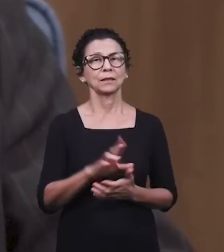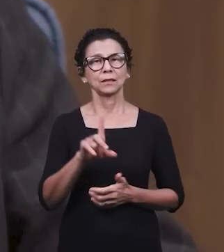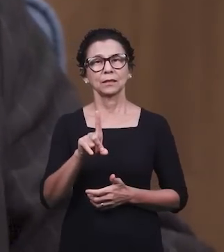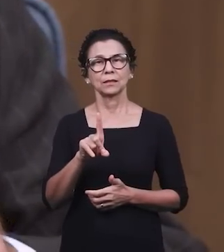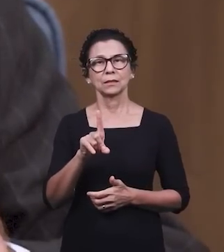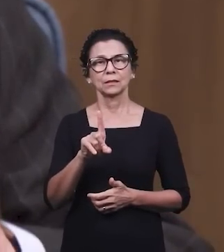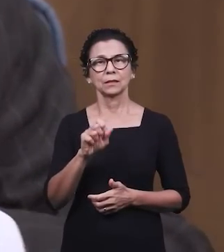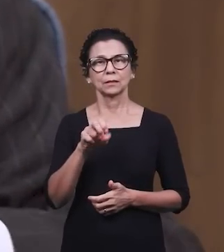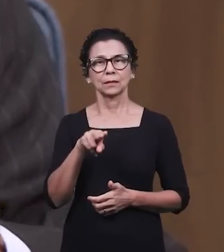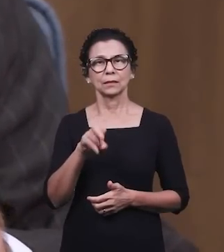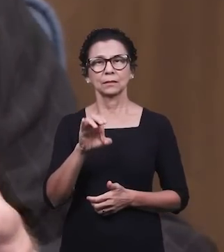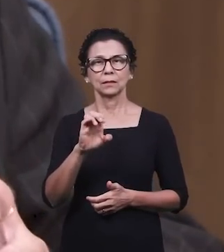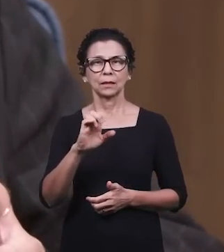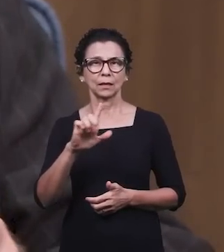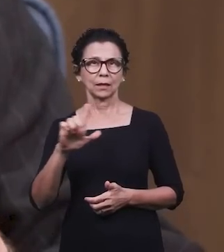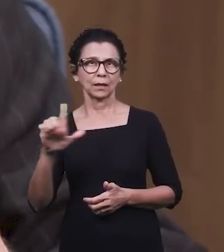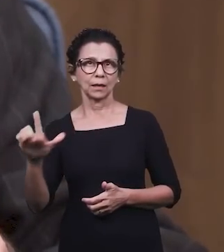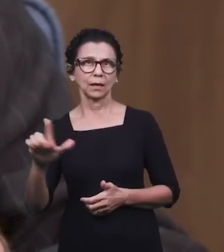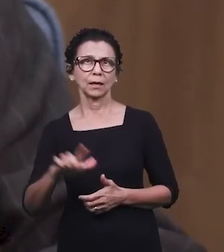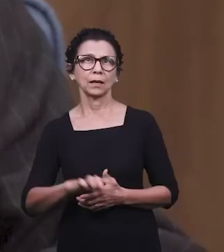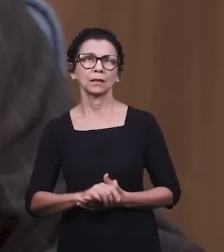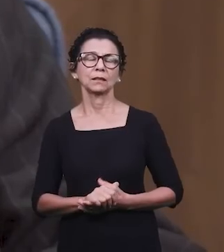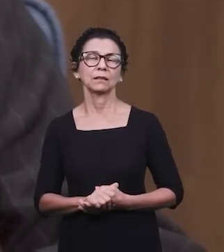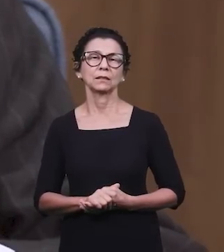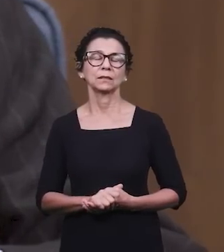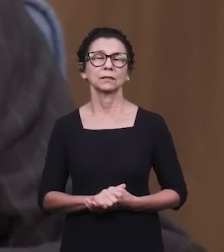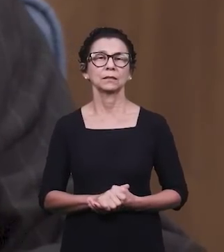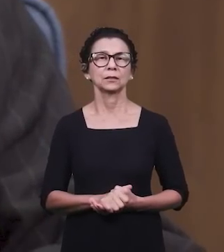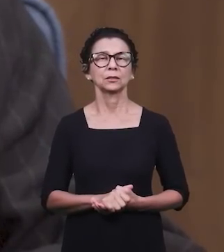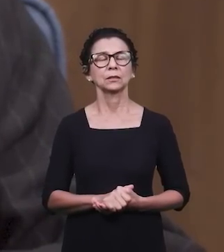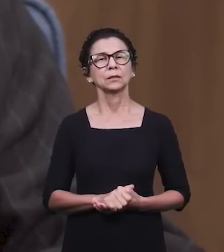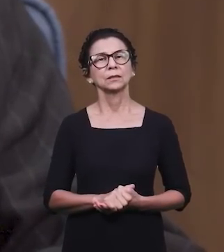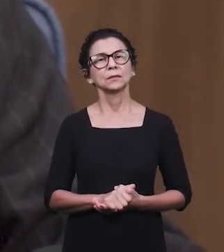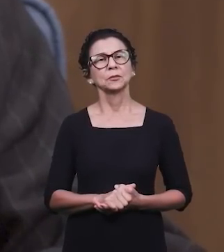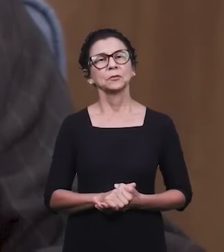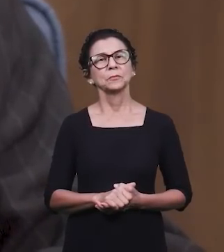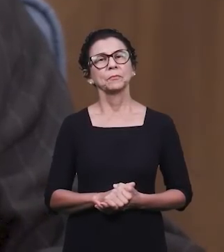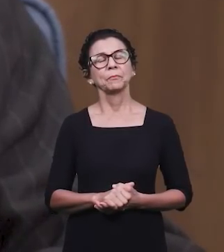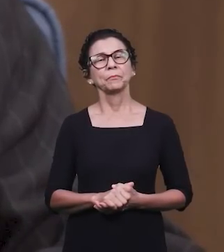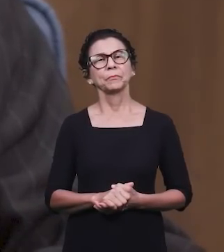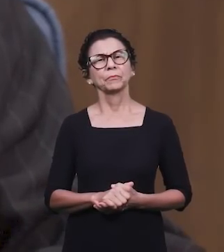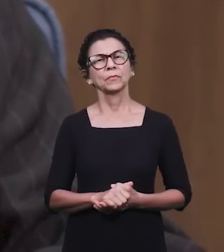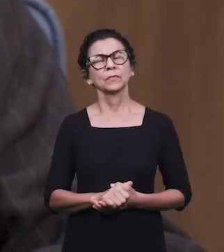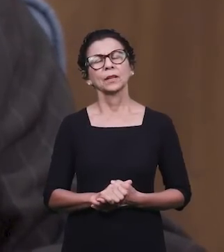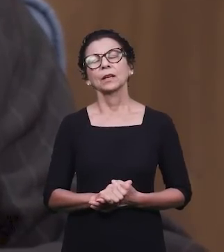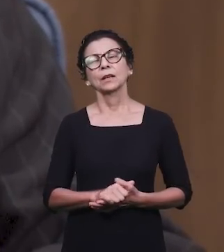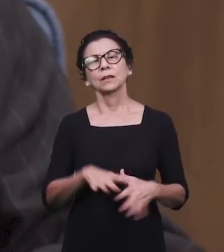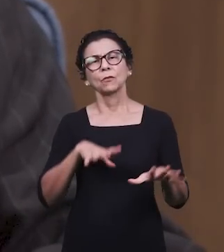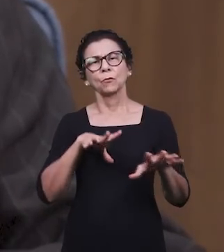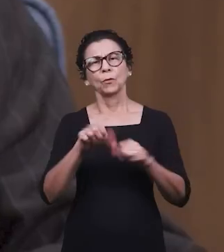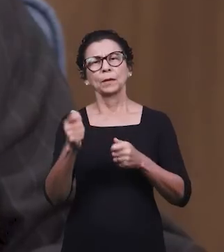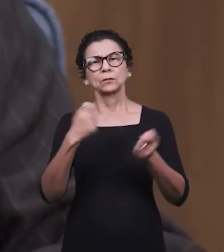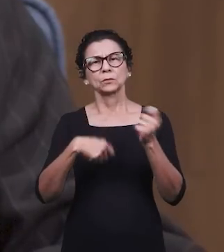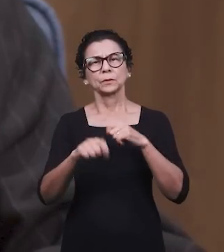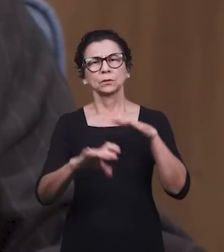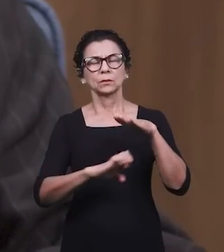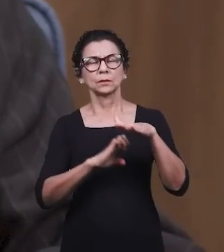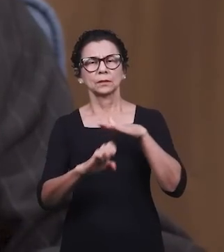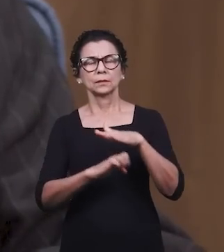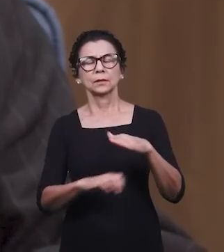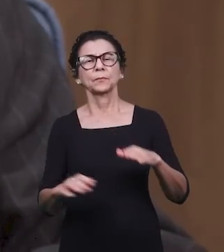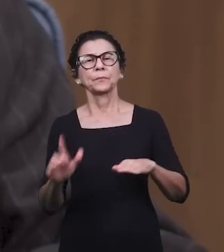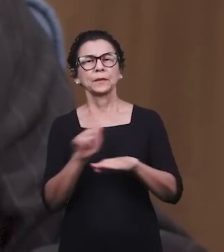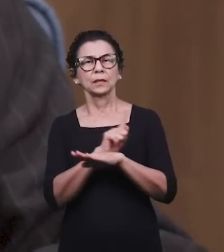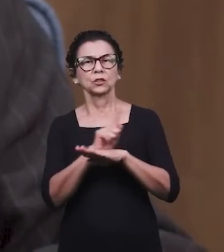Carrareto. Só para você ter uma ideia do Daniel. Daniel é formado em administração de empresa, mestrado em gestão